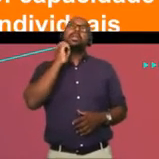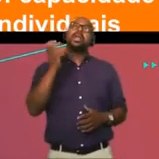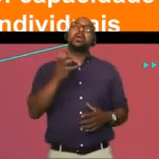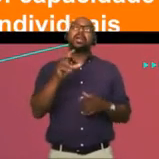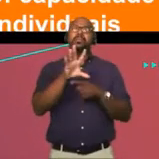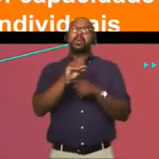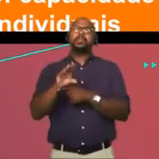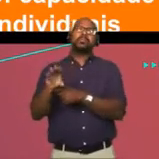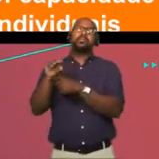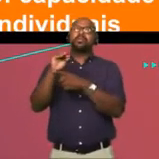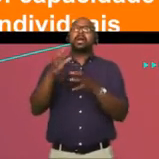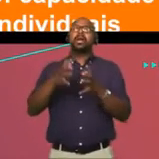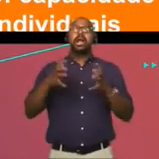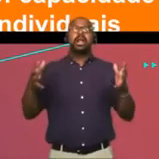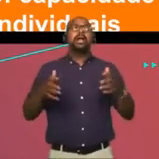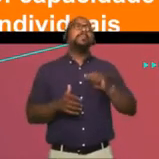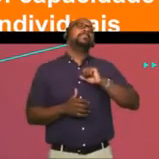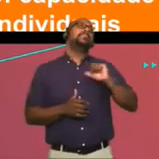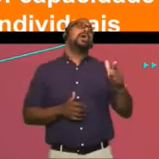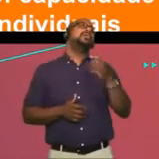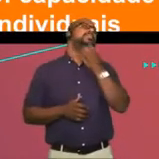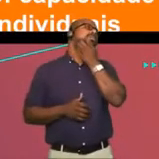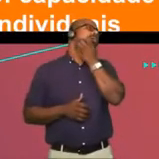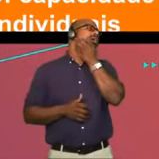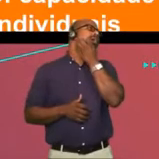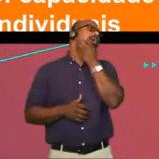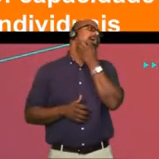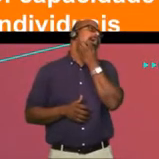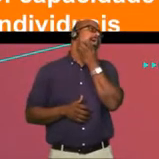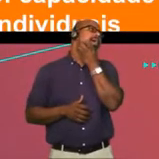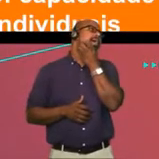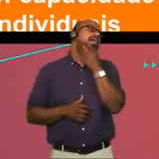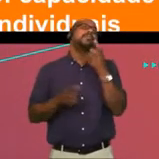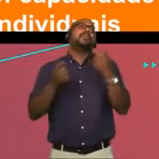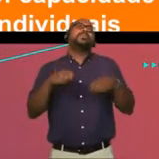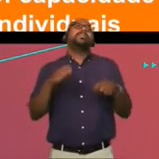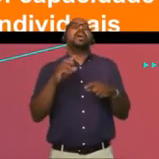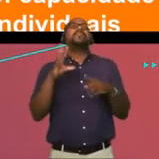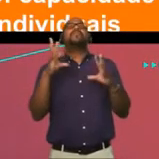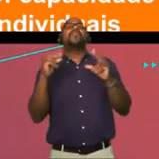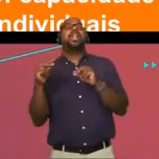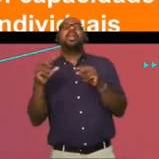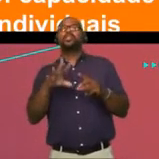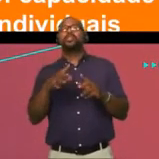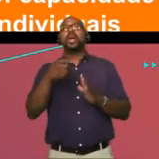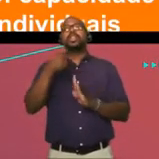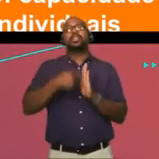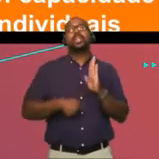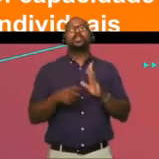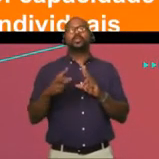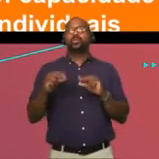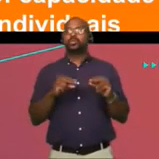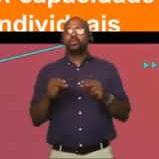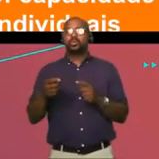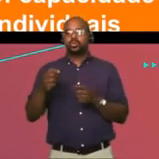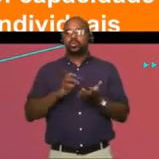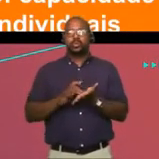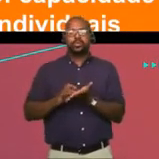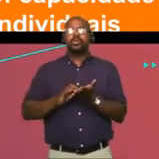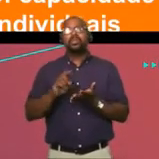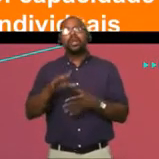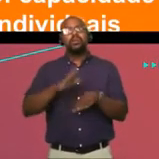capacidade de fotográfica grande mais que não vai precisar falar vai só trocar texto você vai